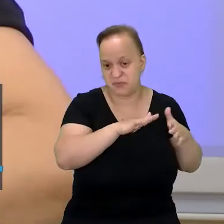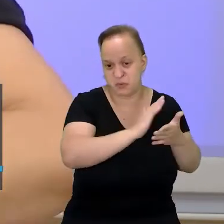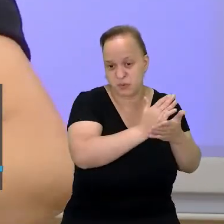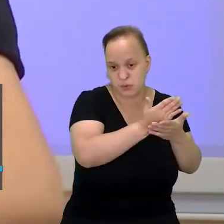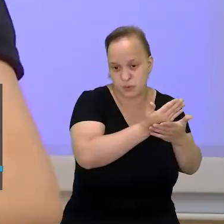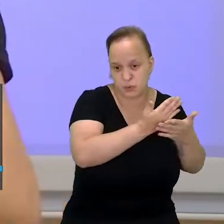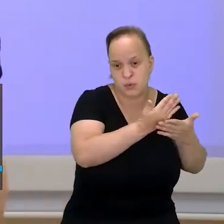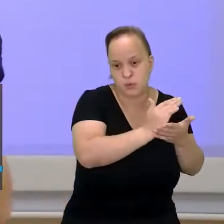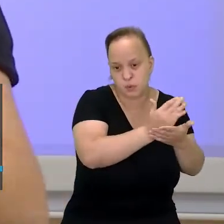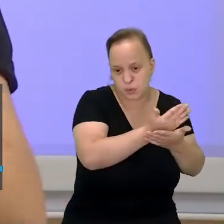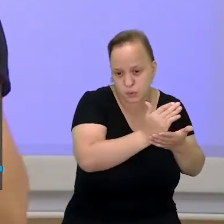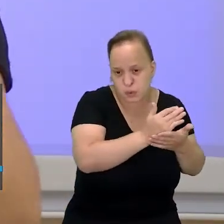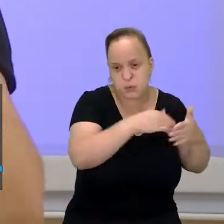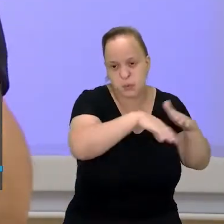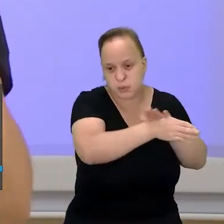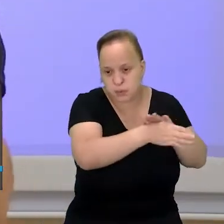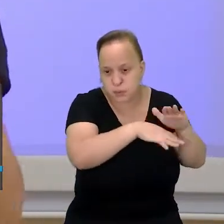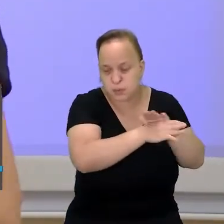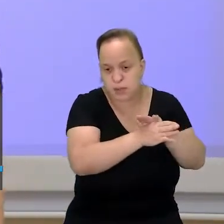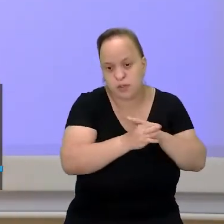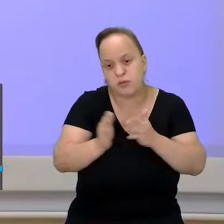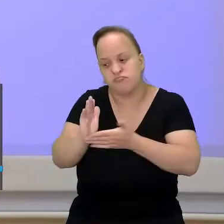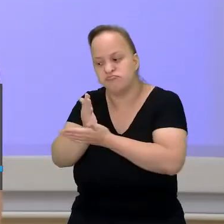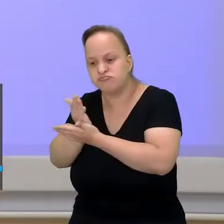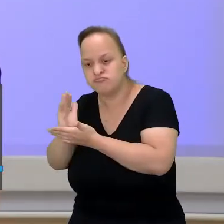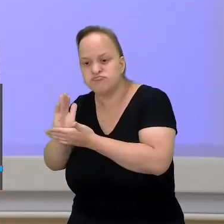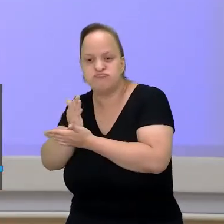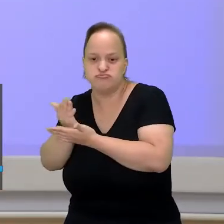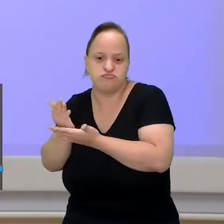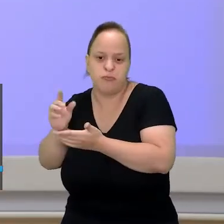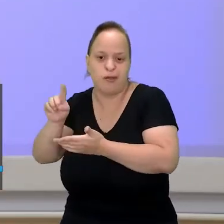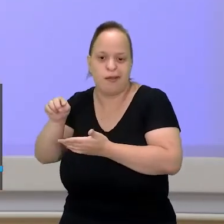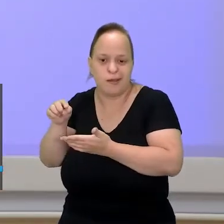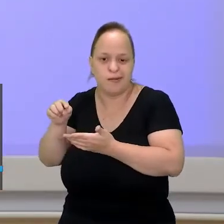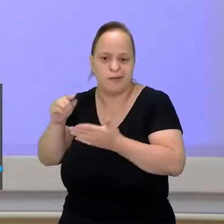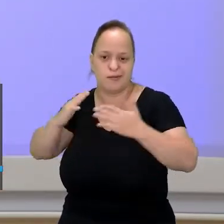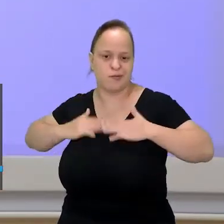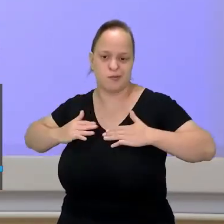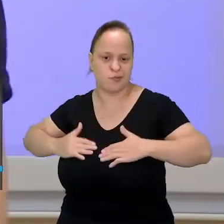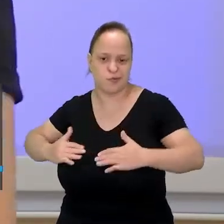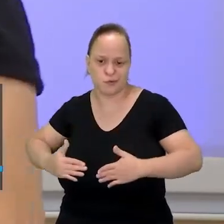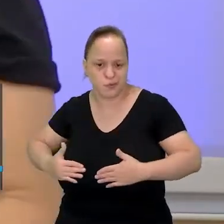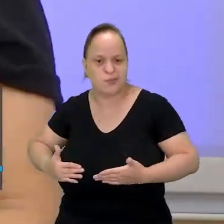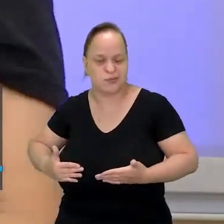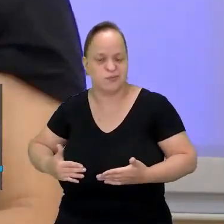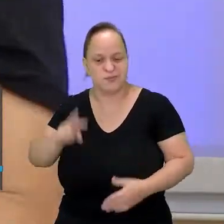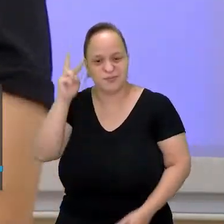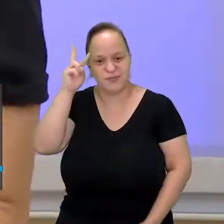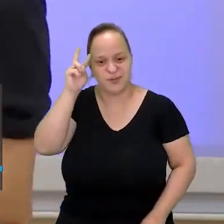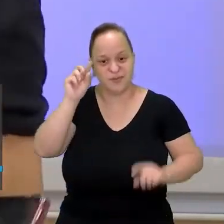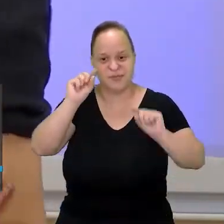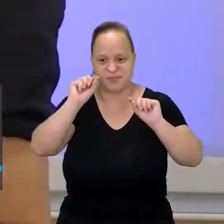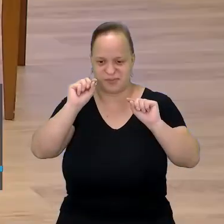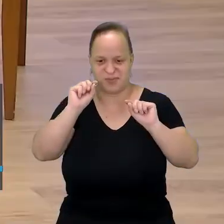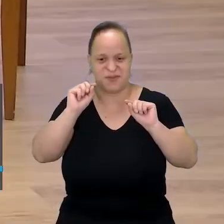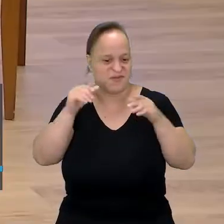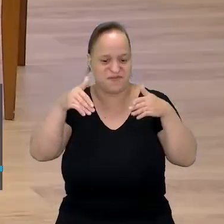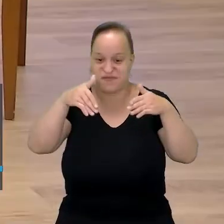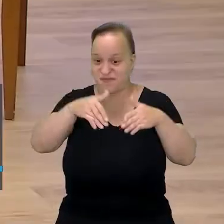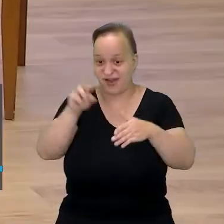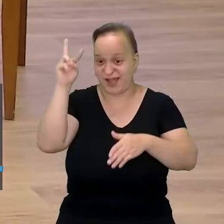né? Claro, não estamos dizendo sobre tempero simples, aí é costume. Mas eu lembro... Vamos contar a história de